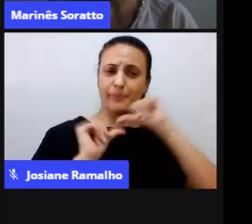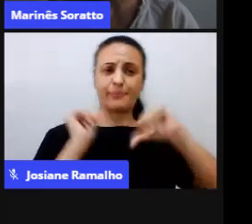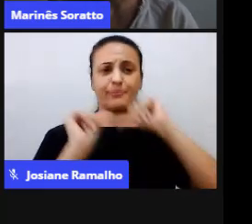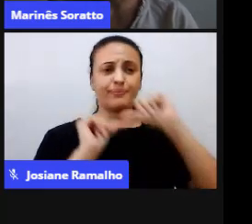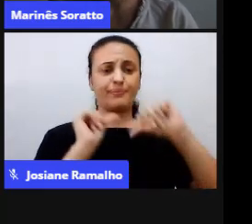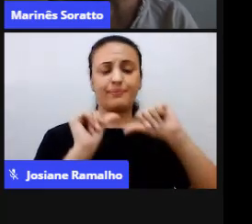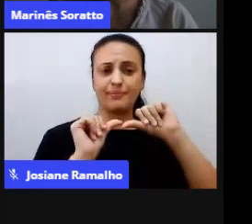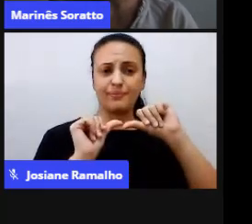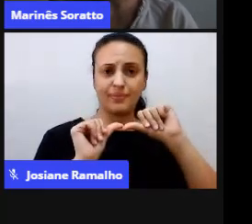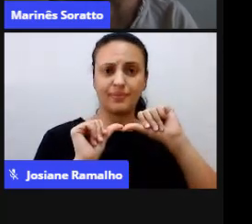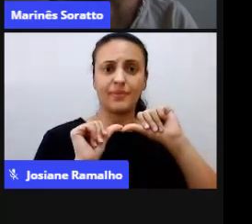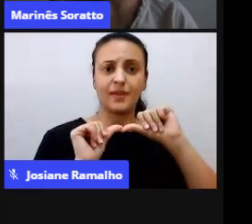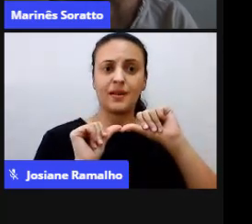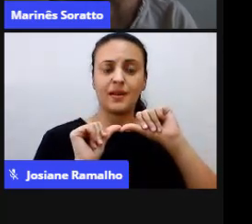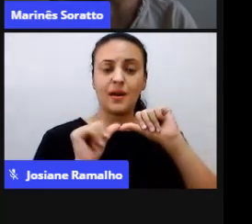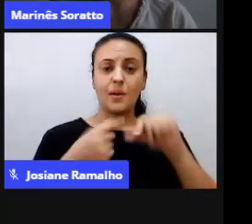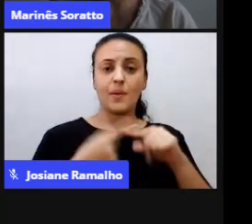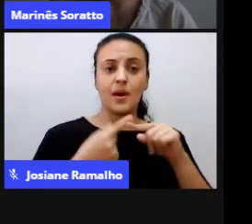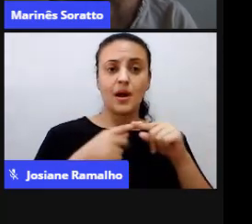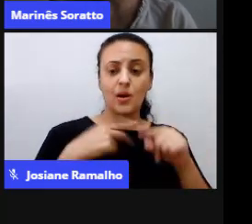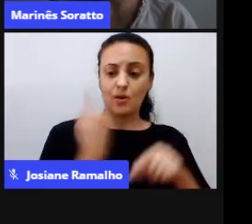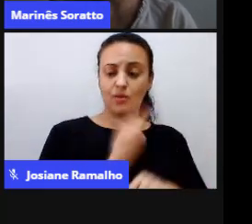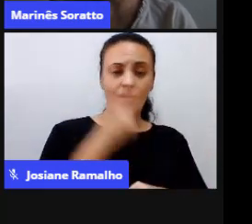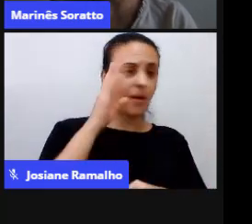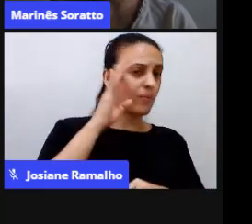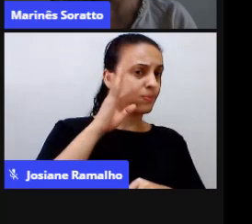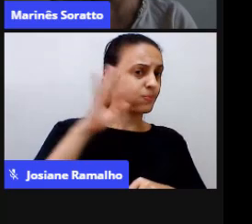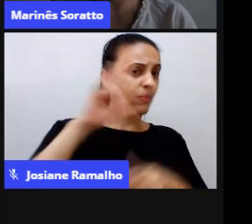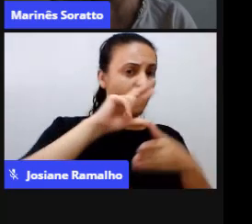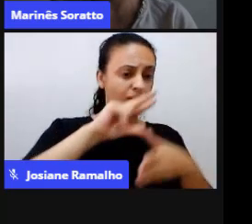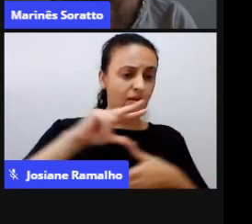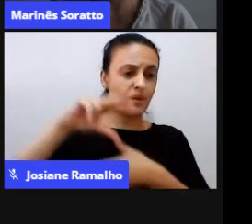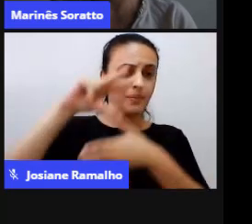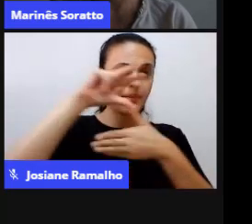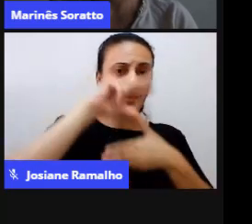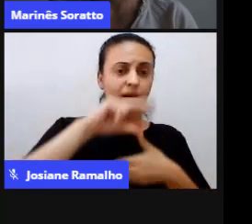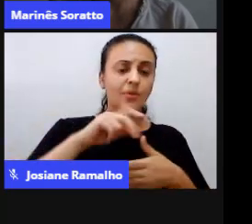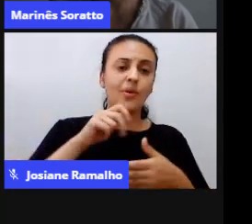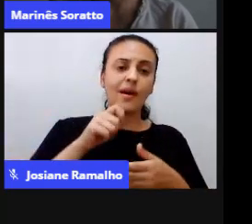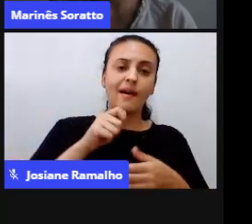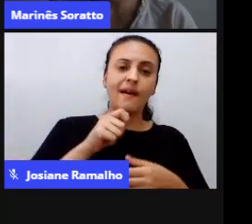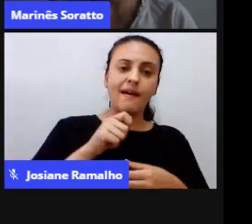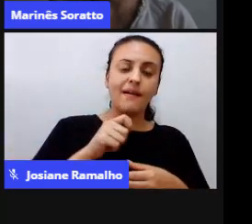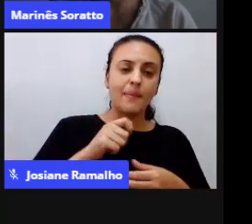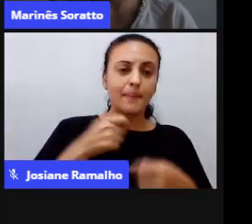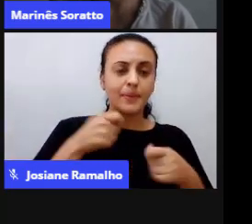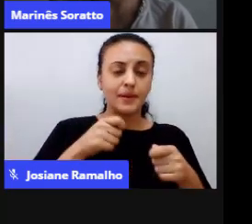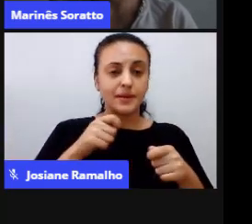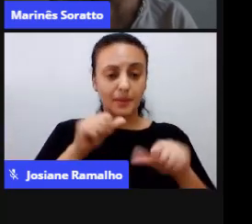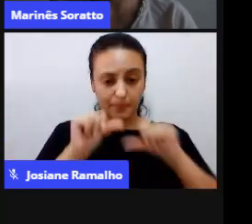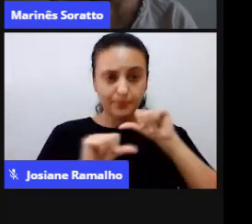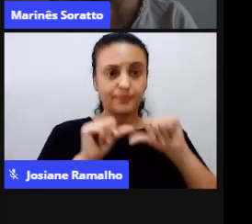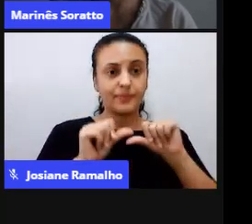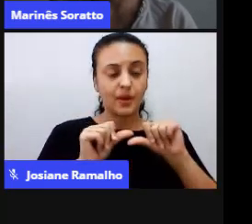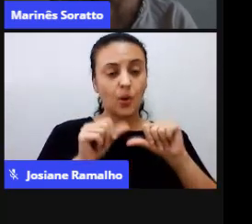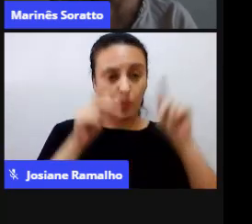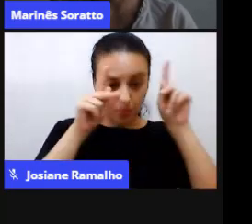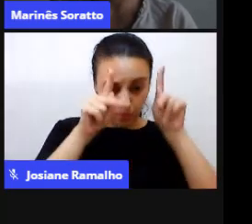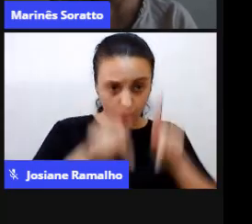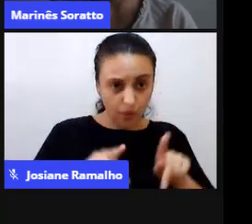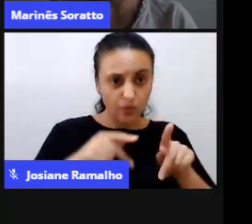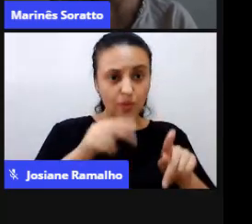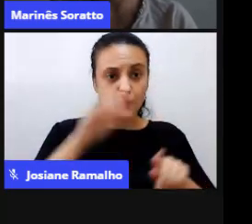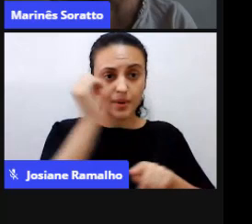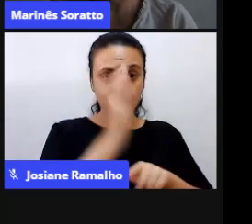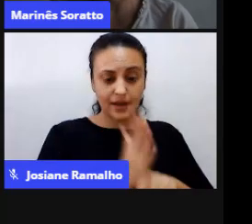fundamentam o nosso imaginário latino-americano e compreender que o povo brasileiro é formado por pessoas que pertencem